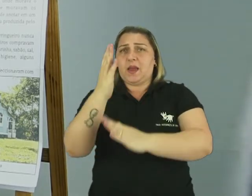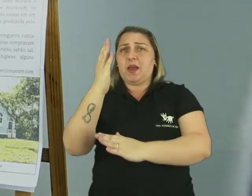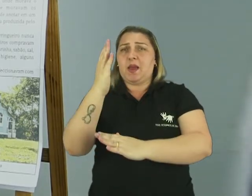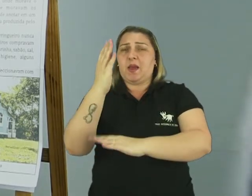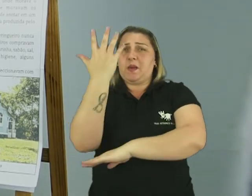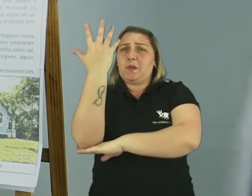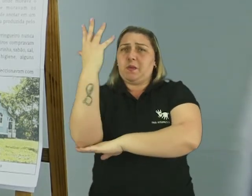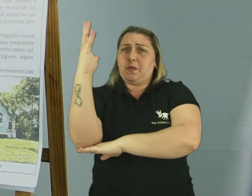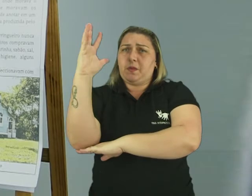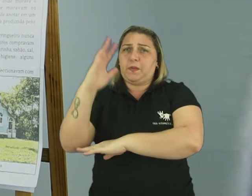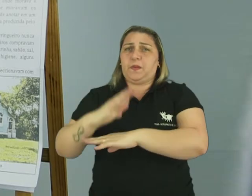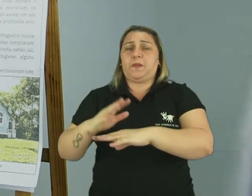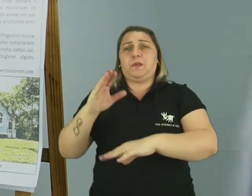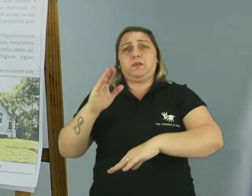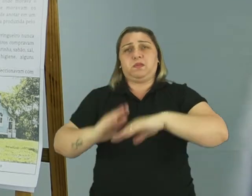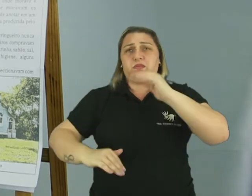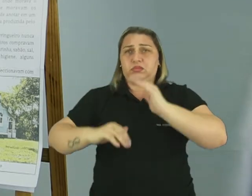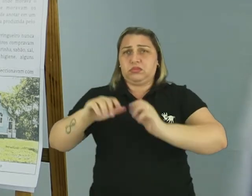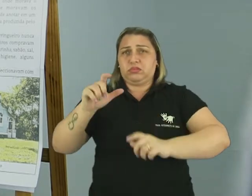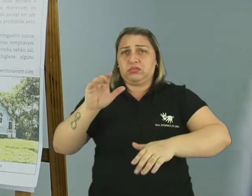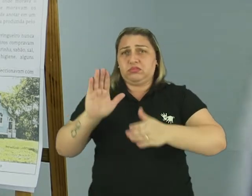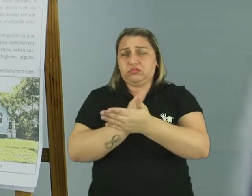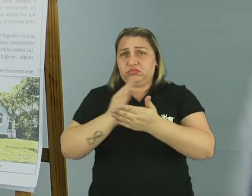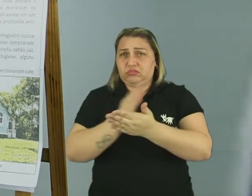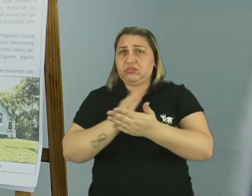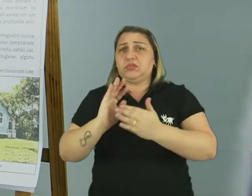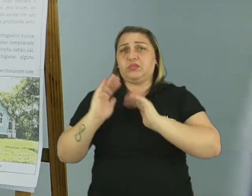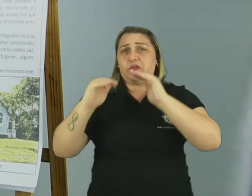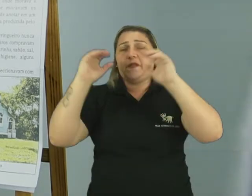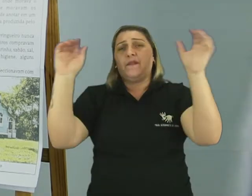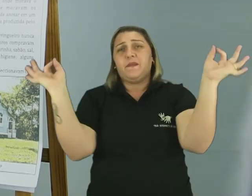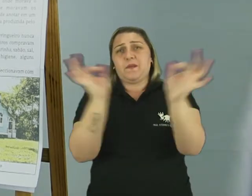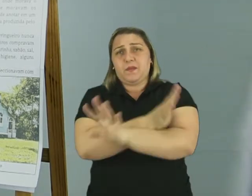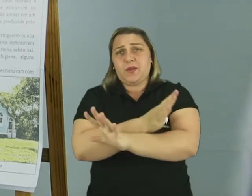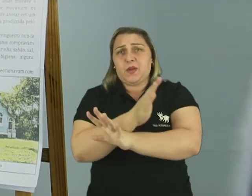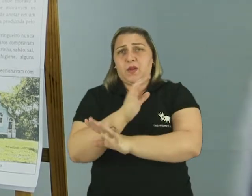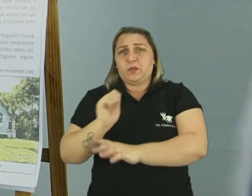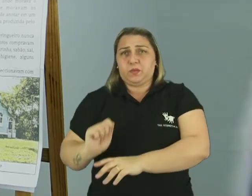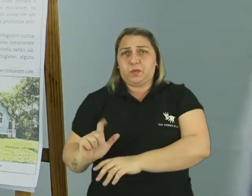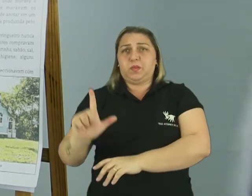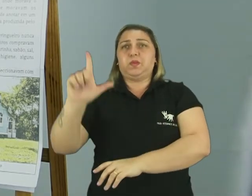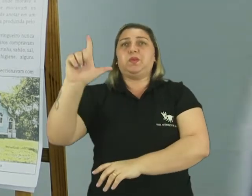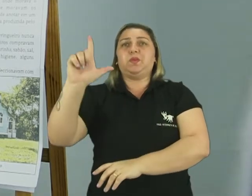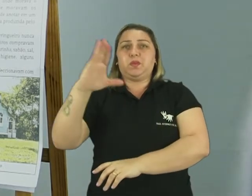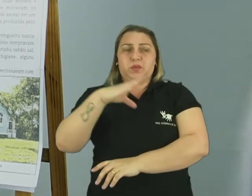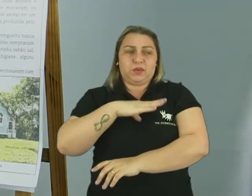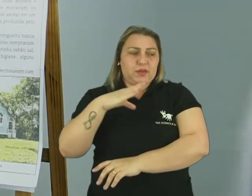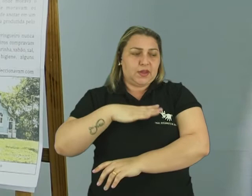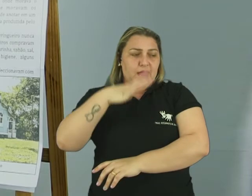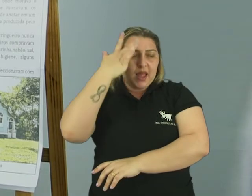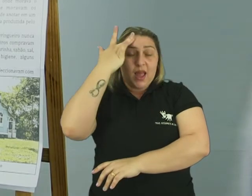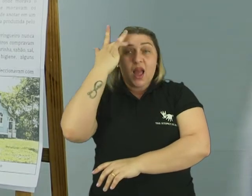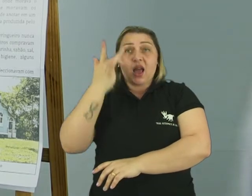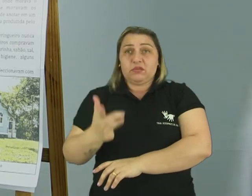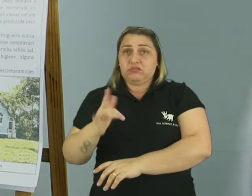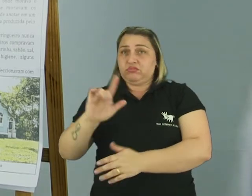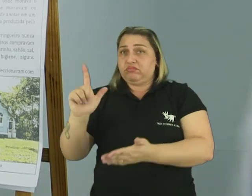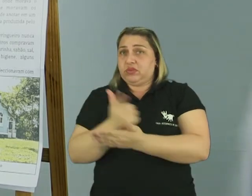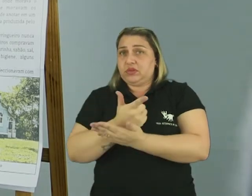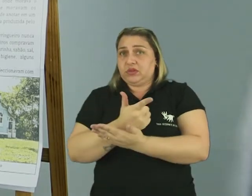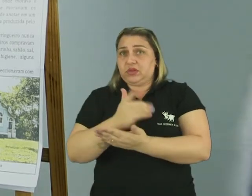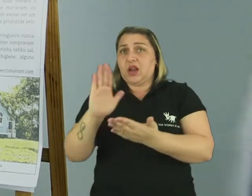palha. Alguns seringais progrediam formando pequenos núcleos urbanos. Alguns seringalistas